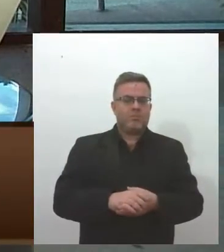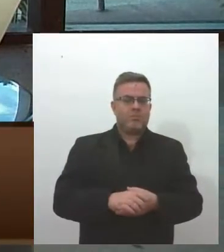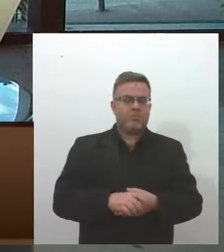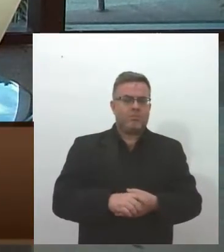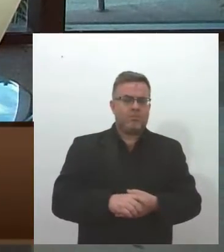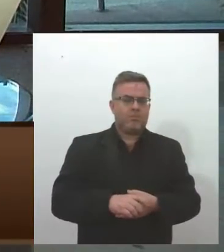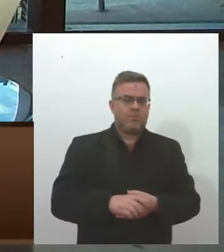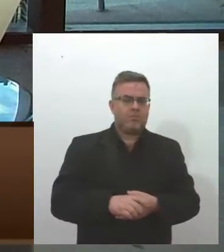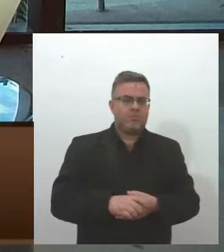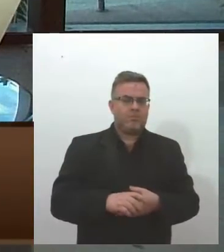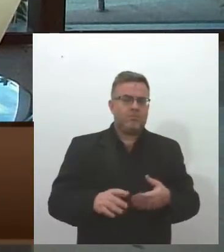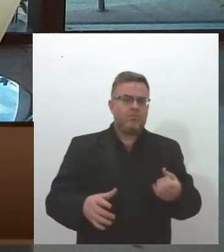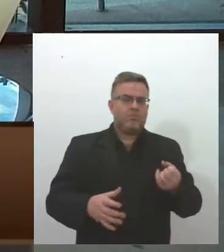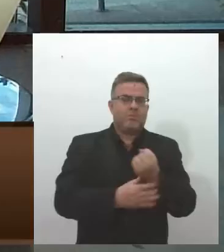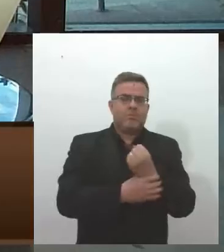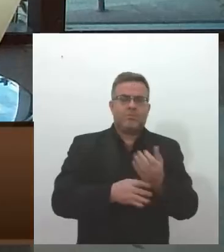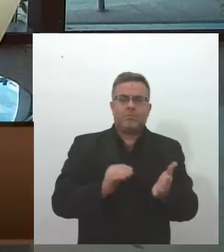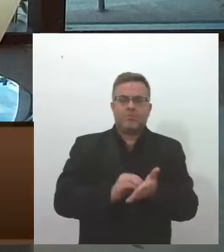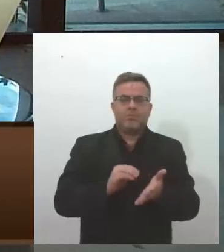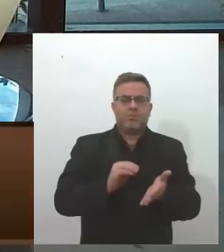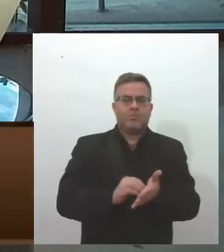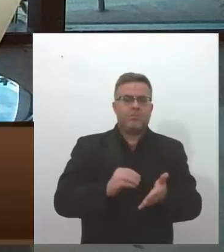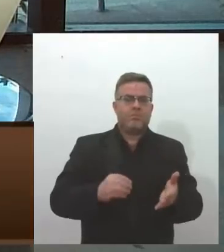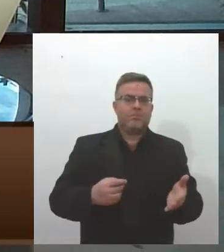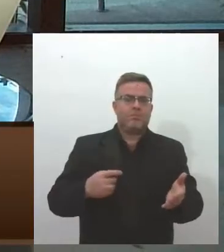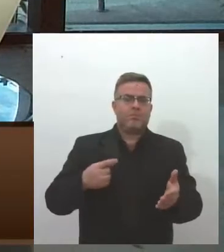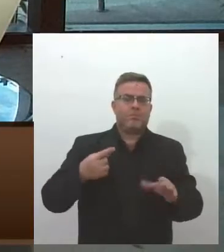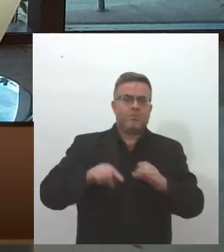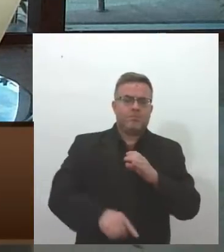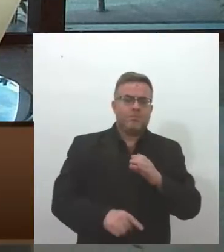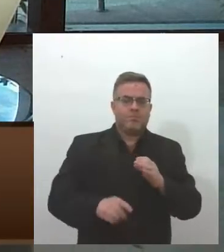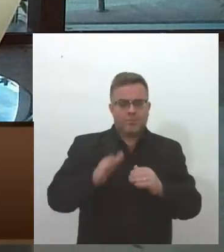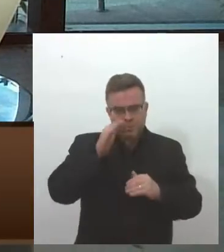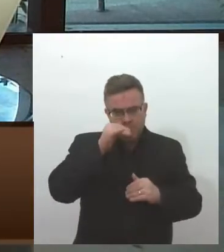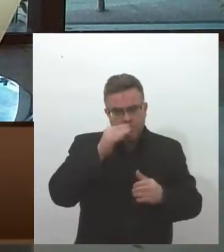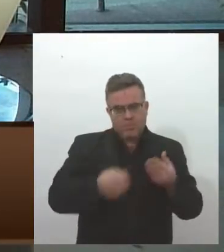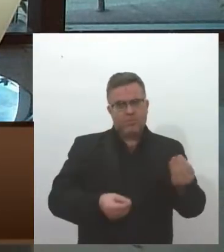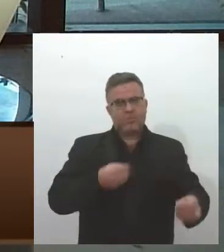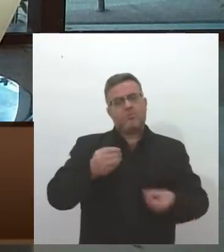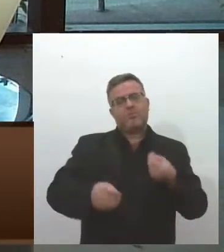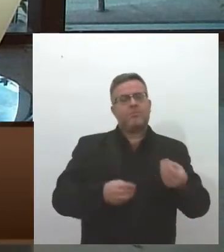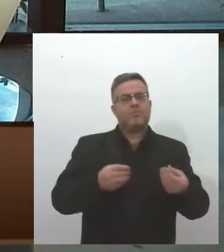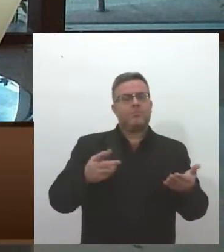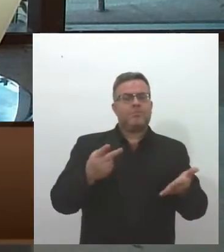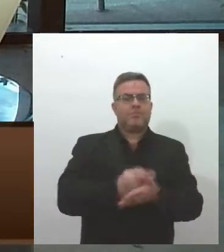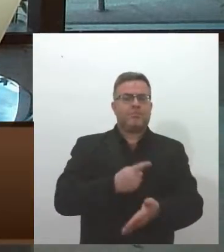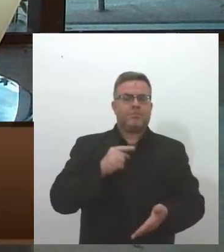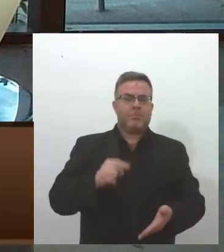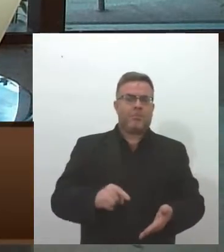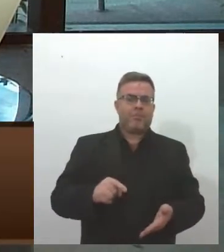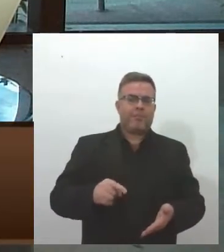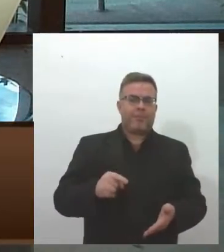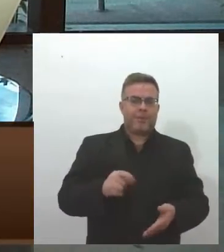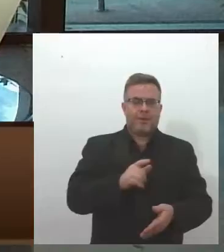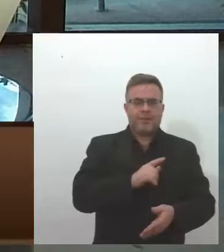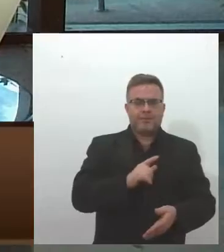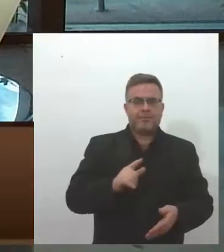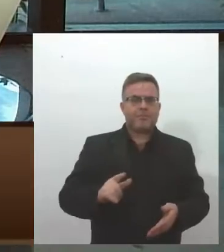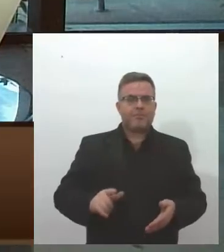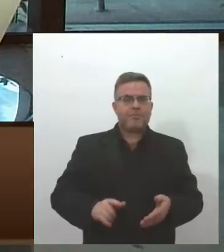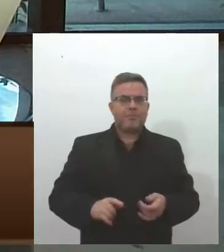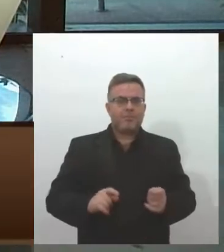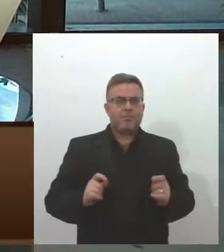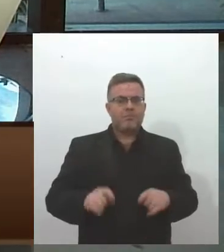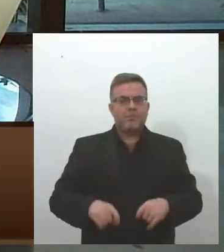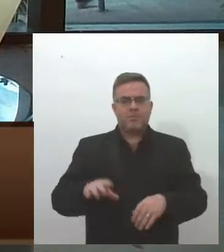a insegurança jurídica para explorar o nosso litoral. Como é que o estado recebe essas informações e se